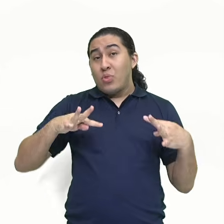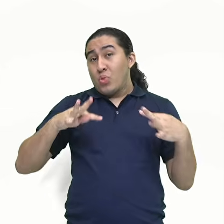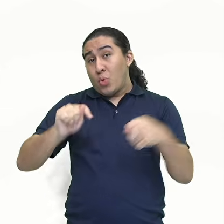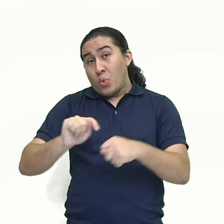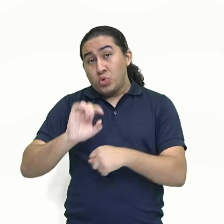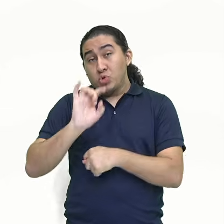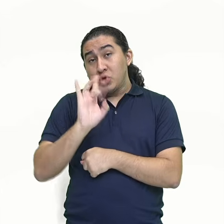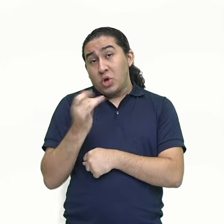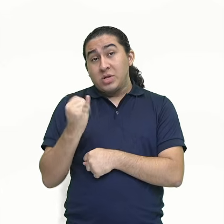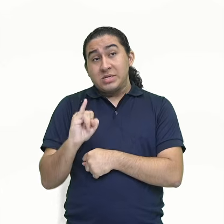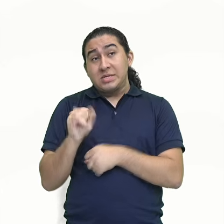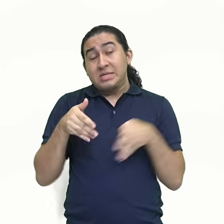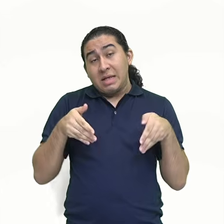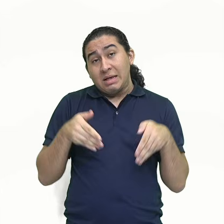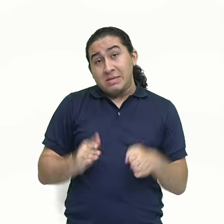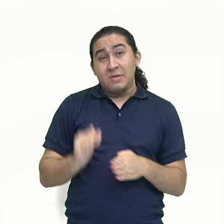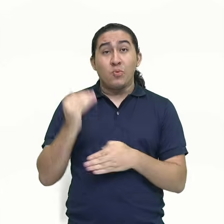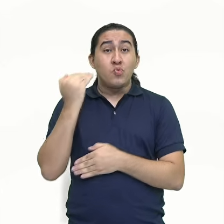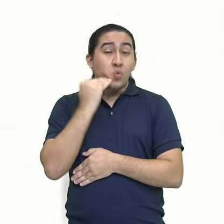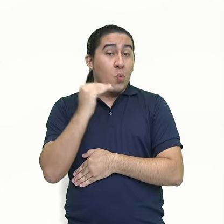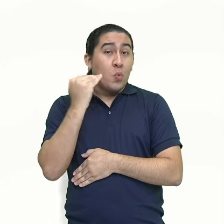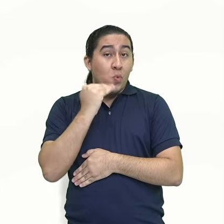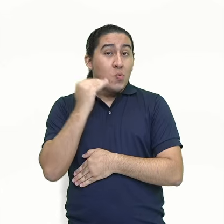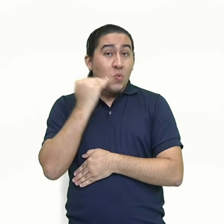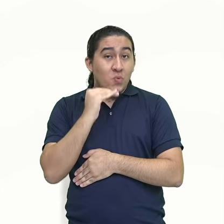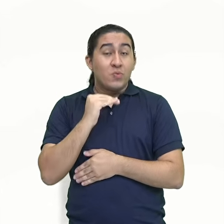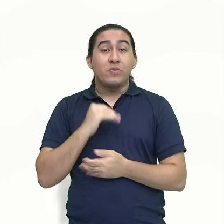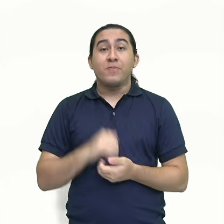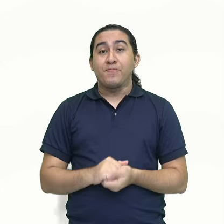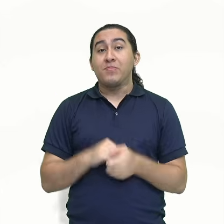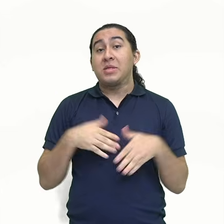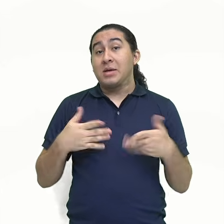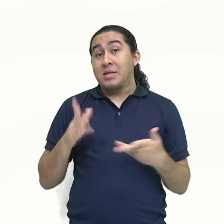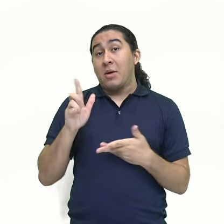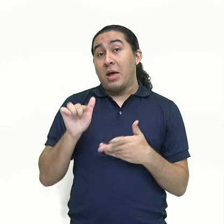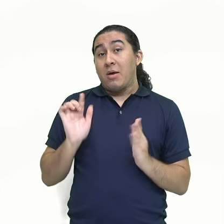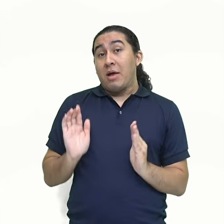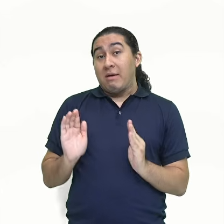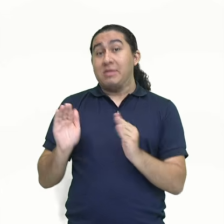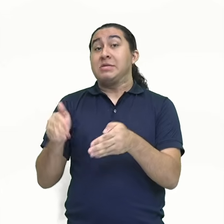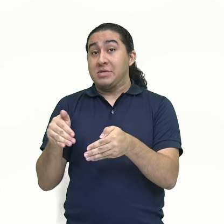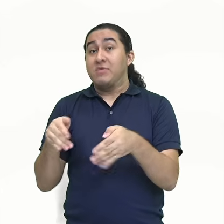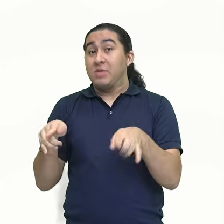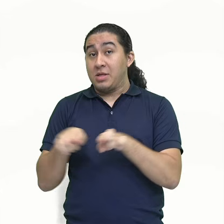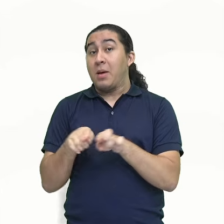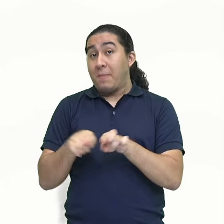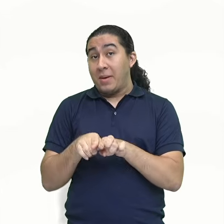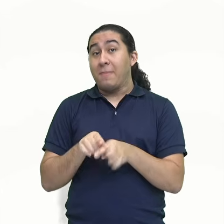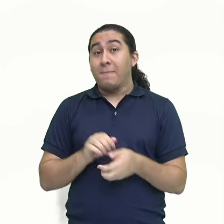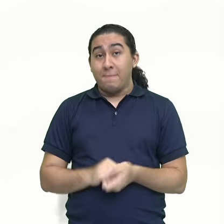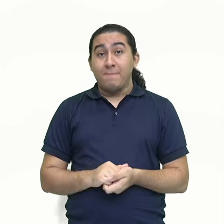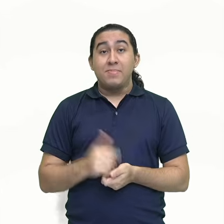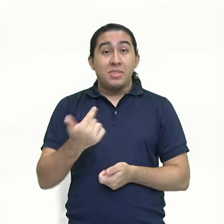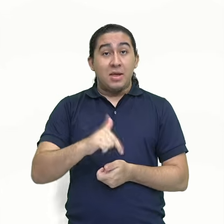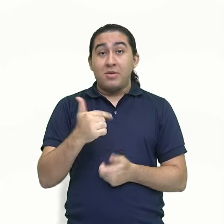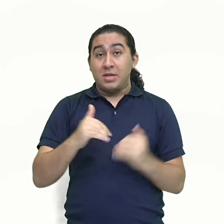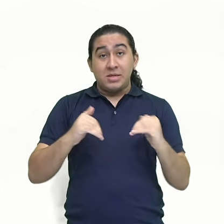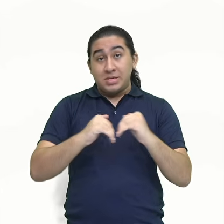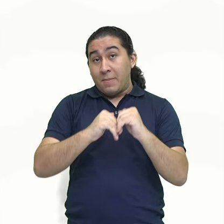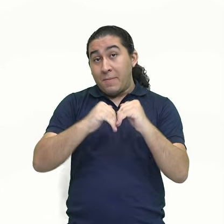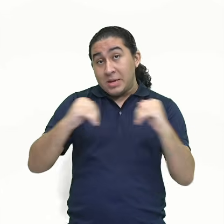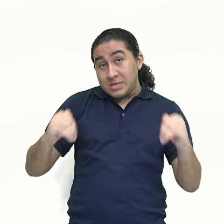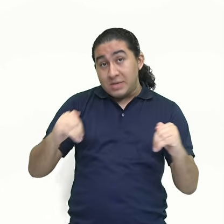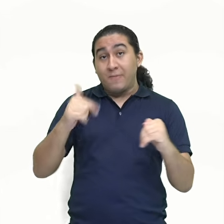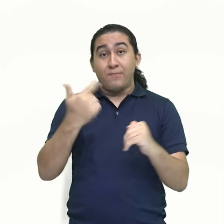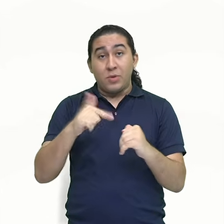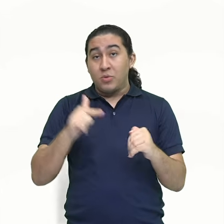nasce torto, né? Então, aqui é restritiva também, não tem separação aí, não está